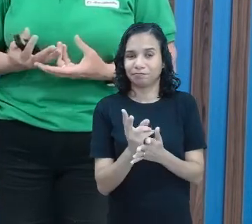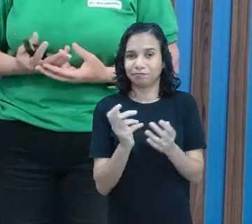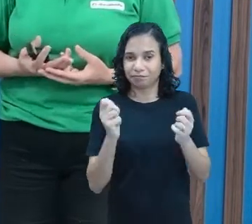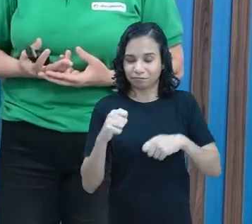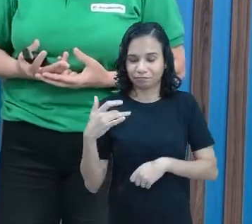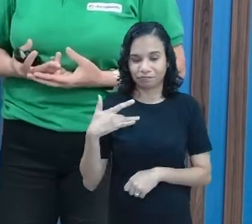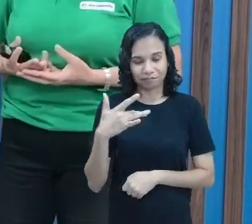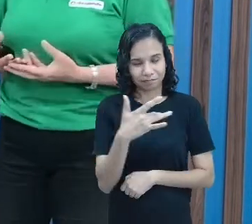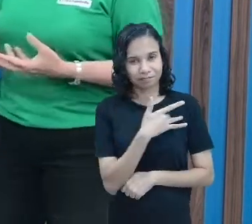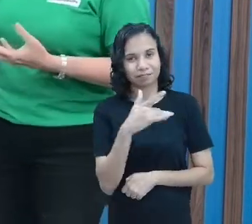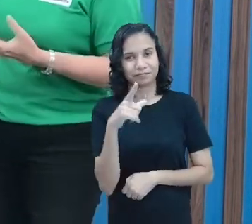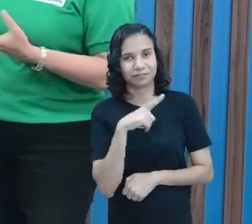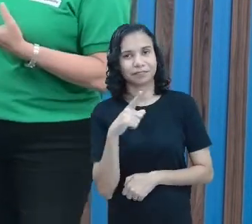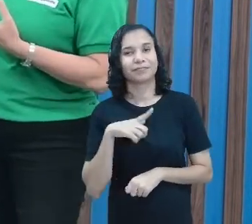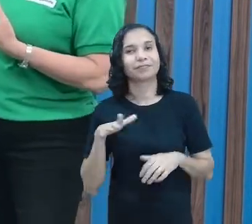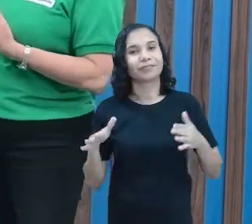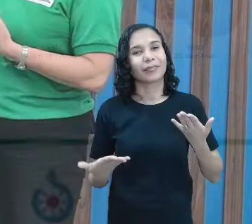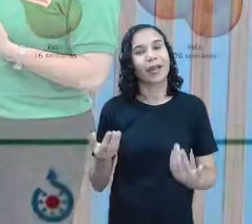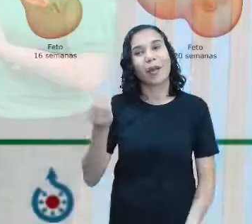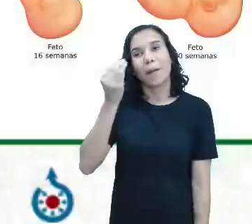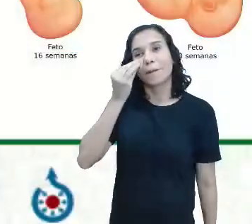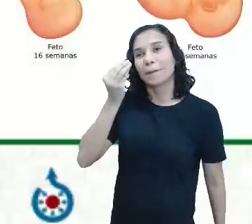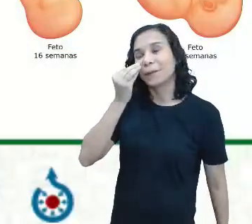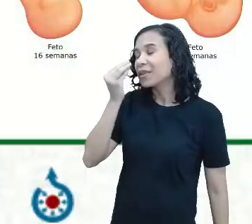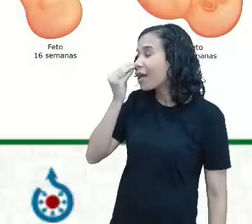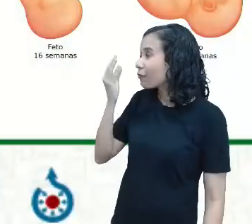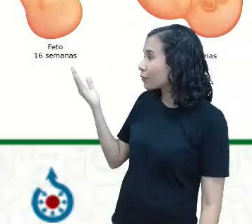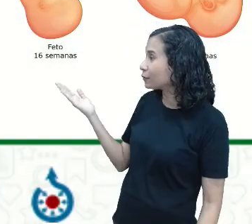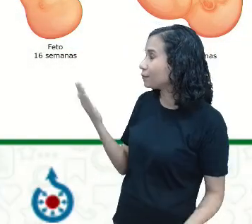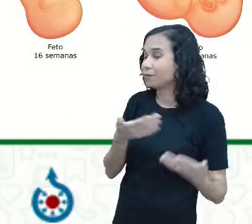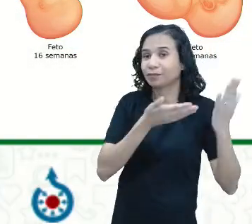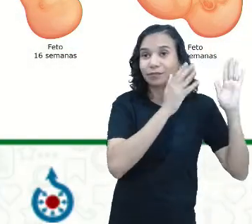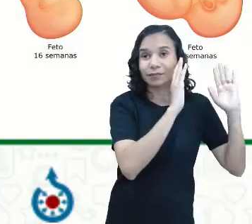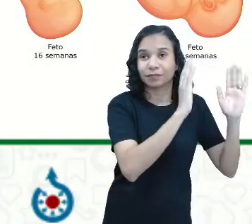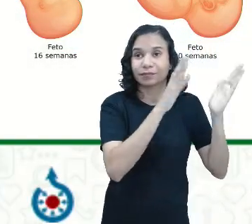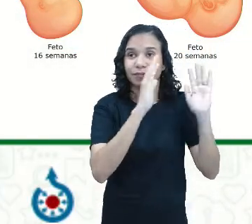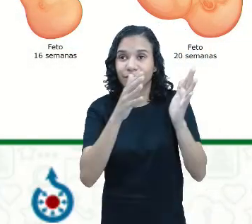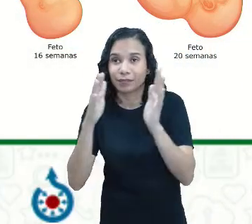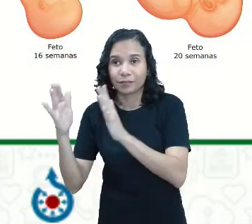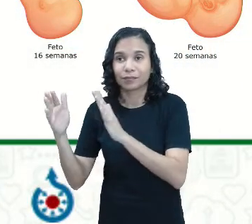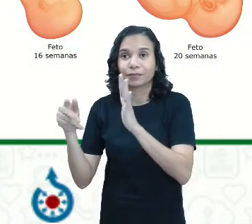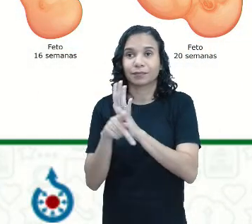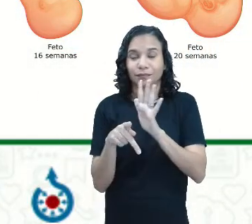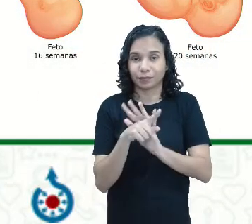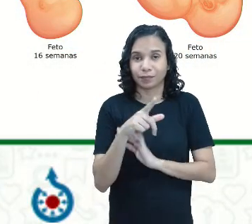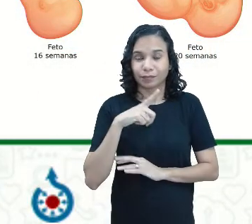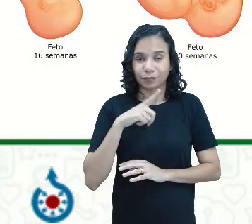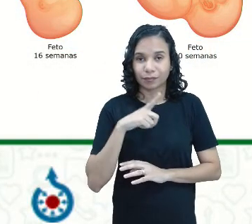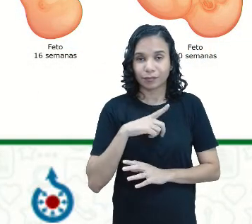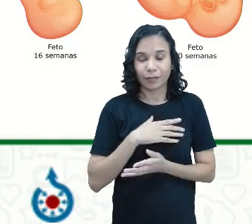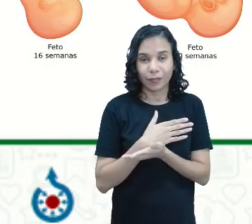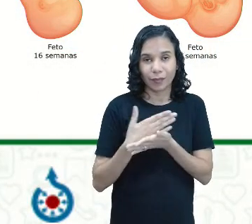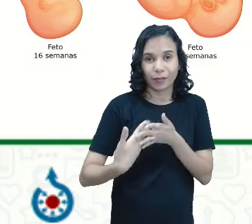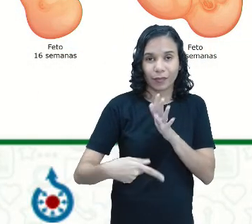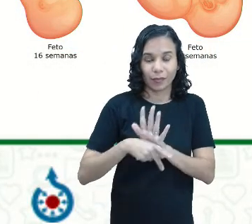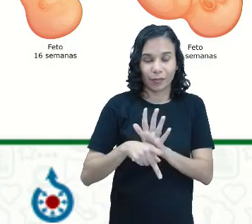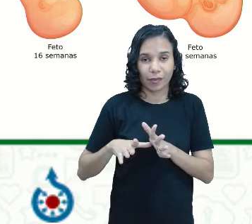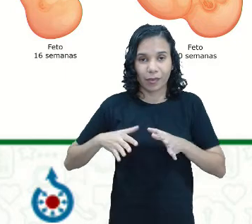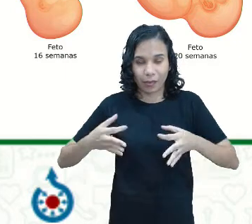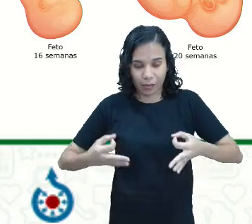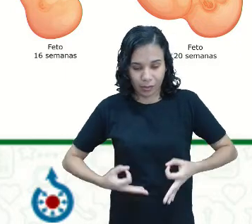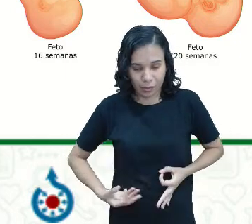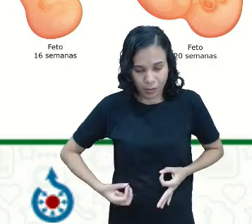condições saudáveis. Então, observem aí todas essas etapas, depois do blastocisto, ele introduzido no útero,